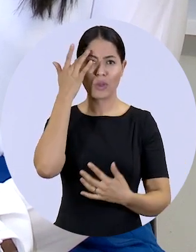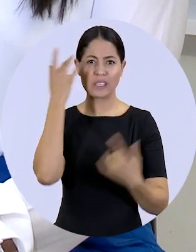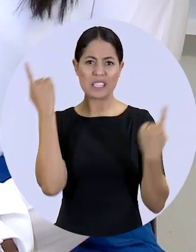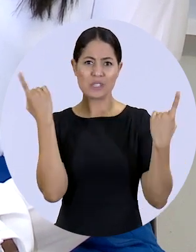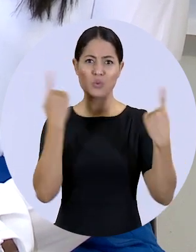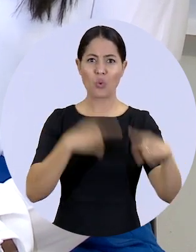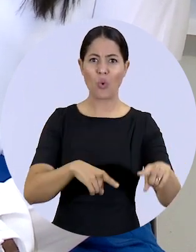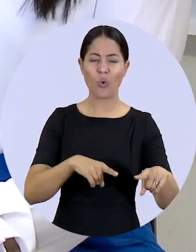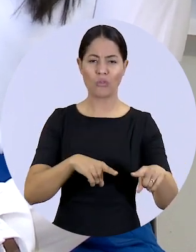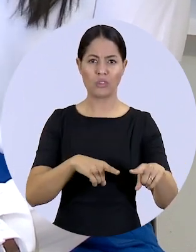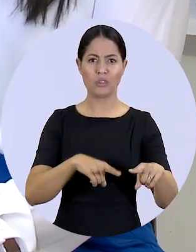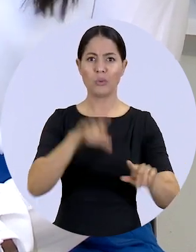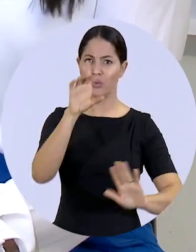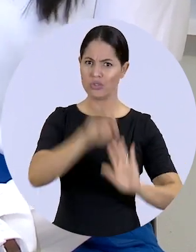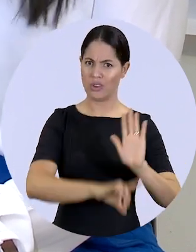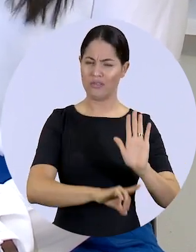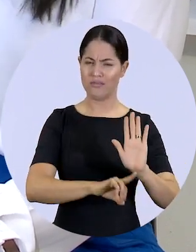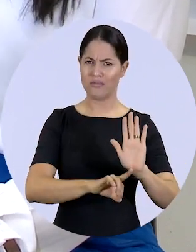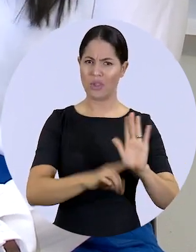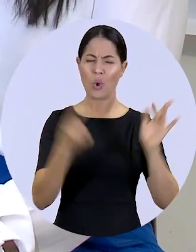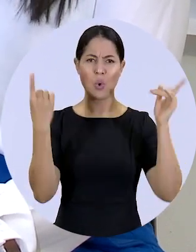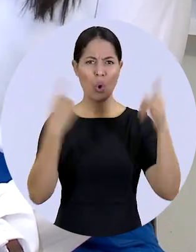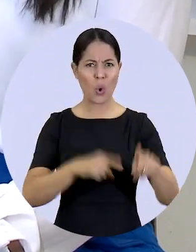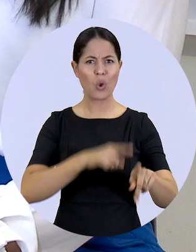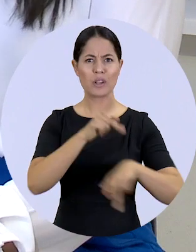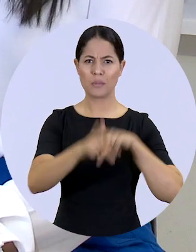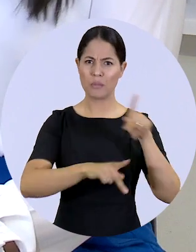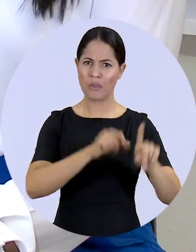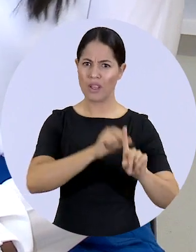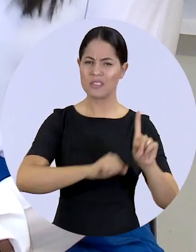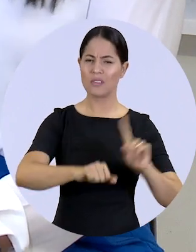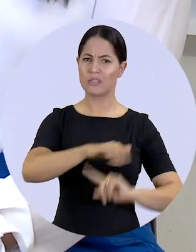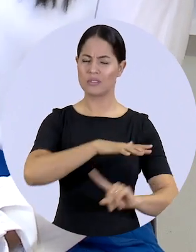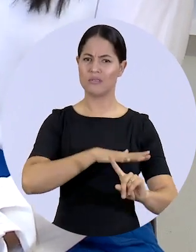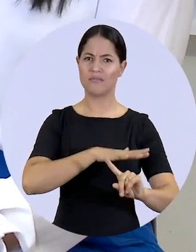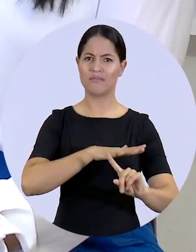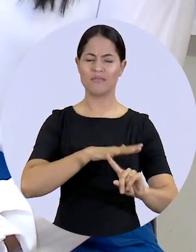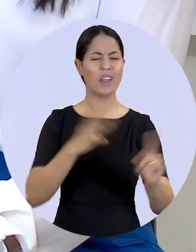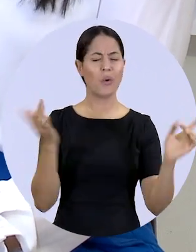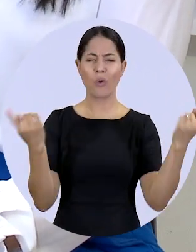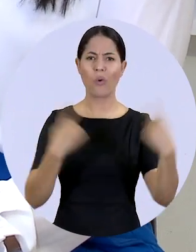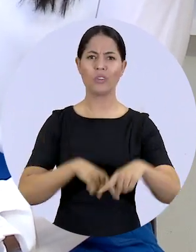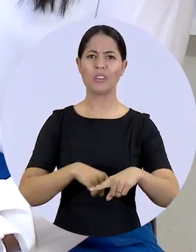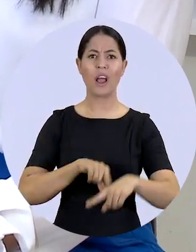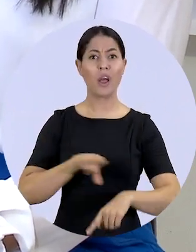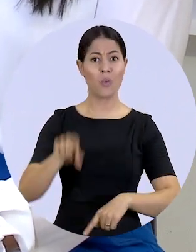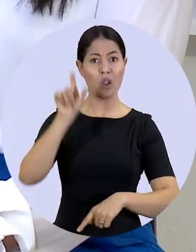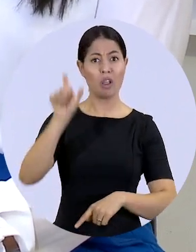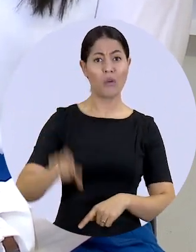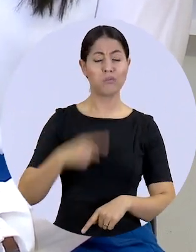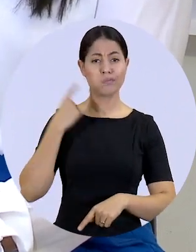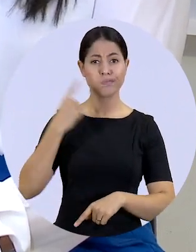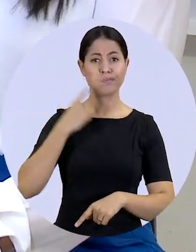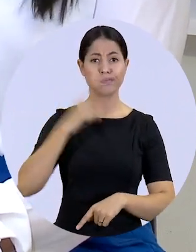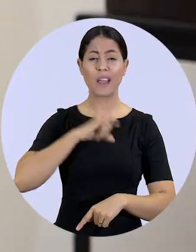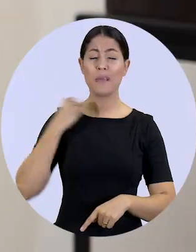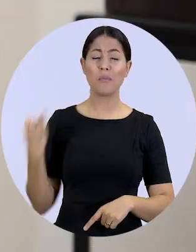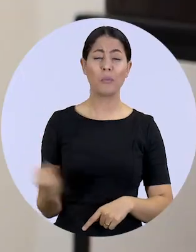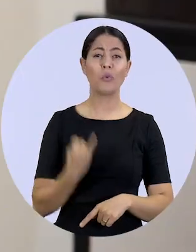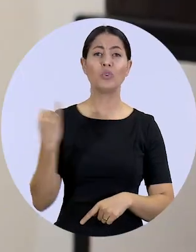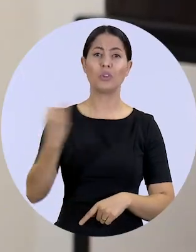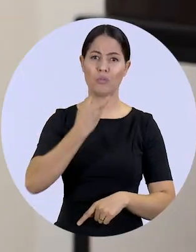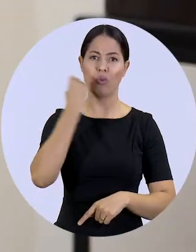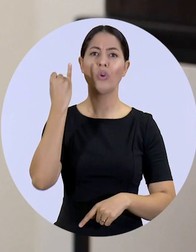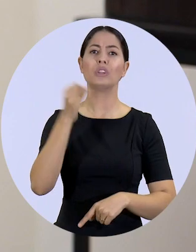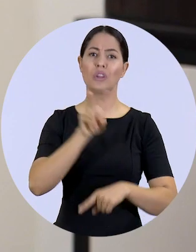trabalho contra o direito, ou seja, contra a sociedade. Ao contrário, o advogado é essencial à